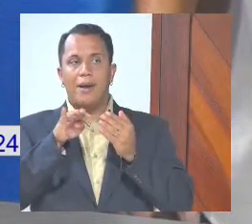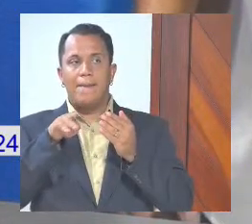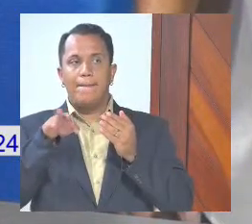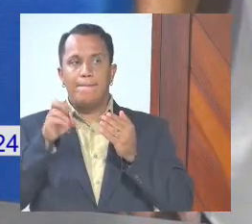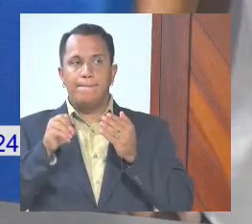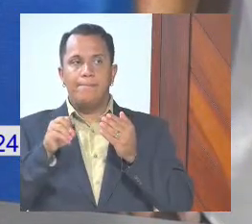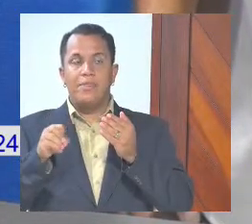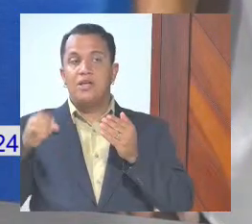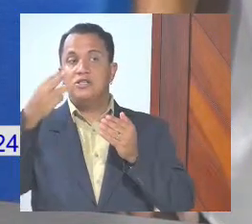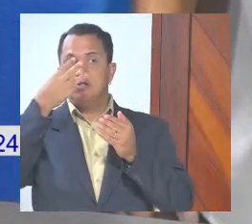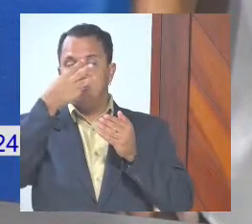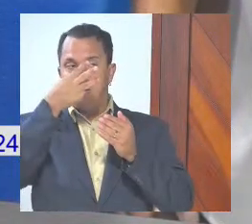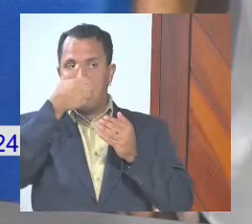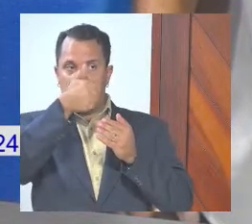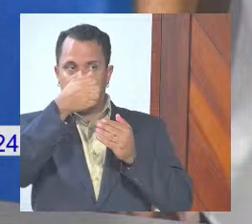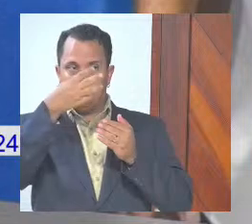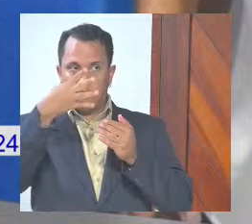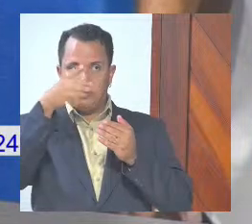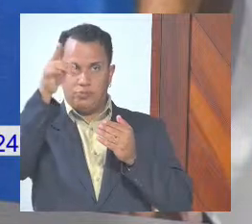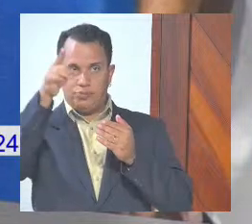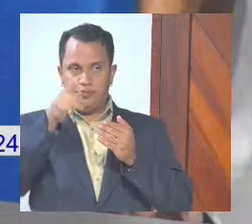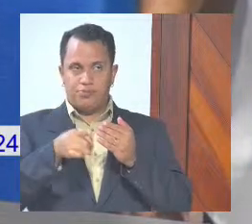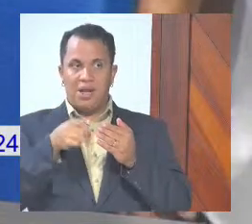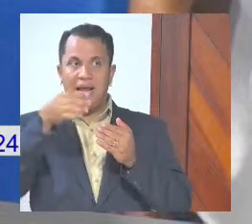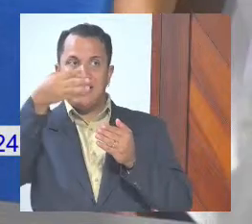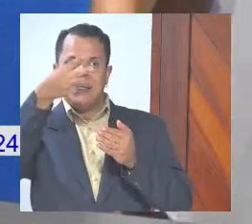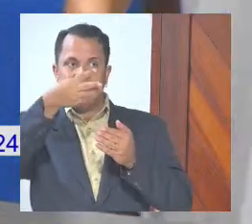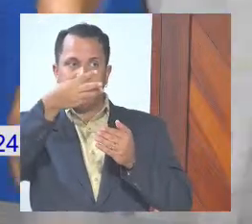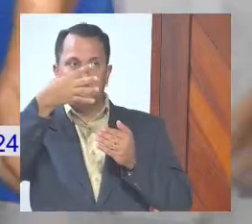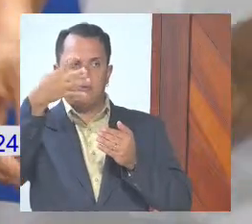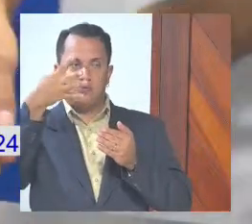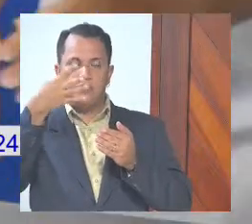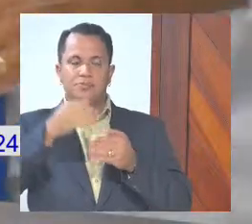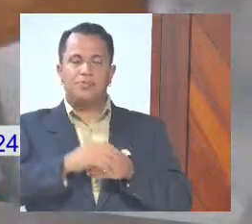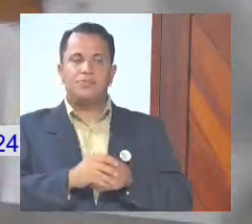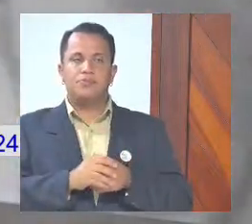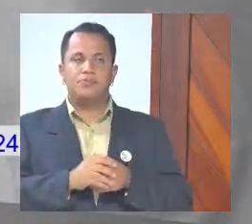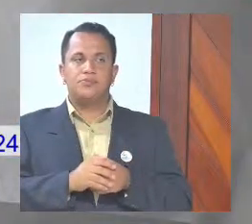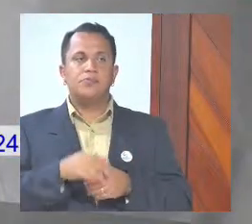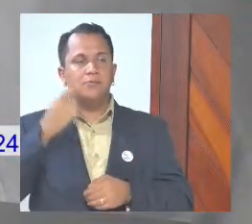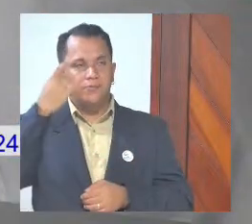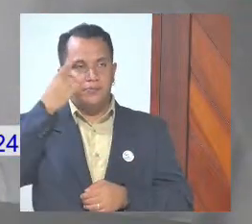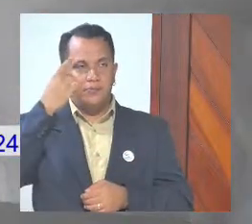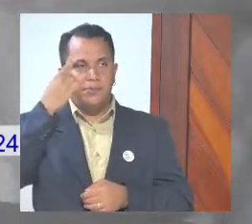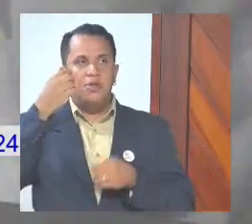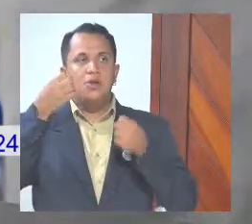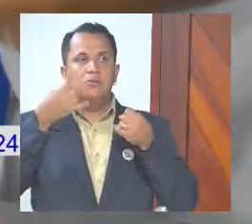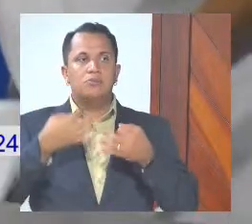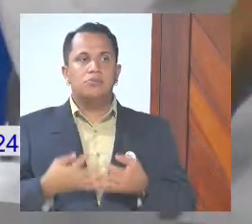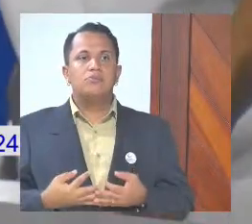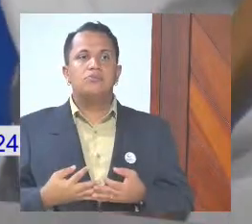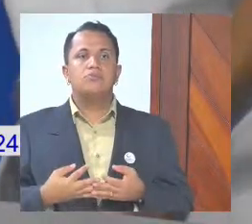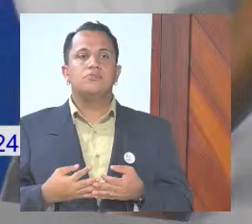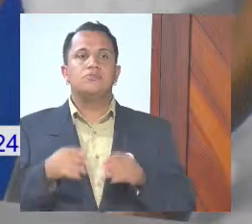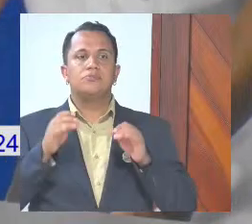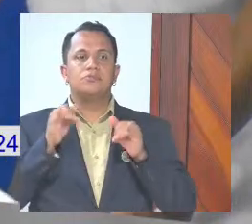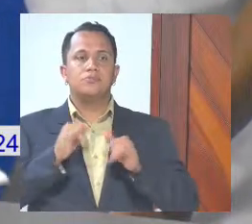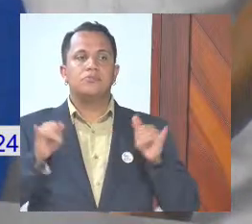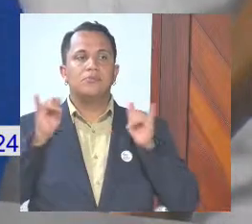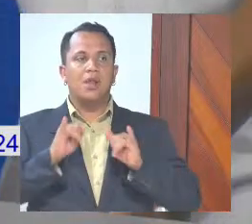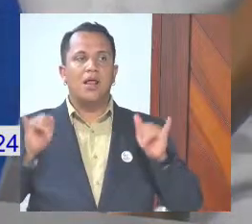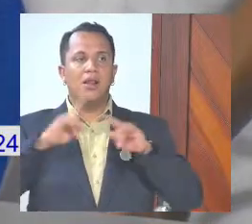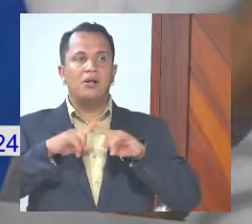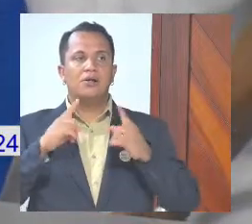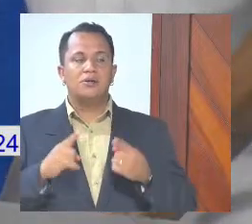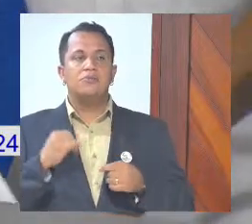versículo 34, para reflexão dos vereadores. E, conforme disposições regimentais, coloca